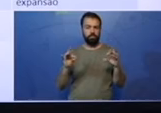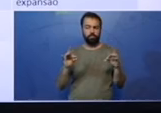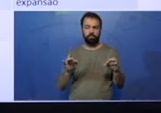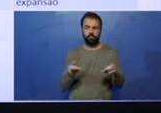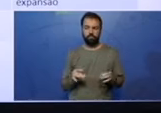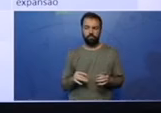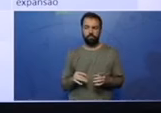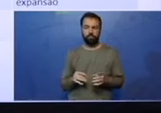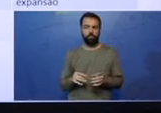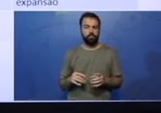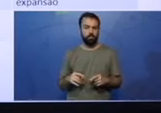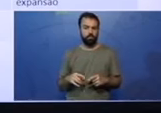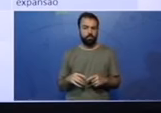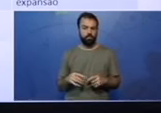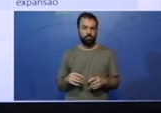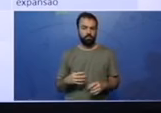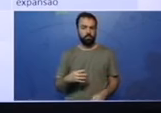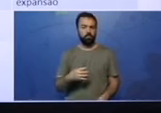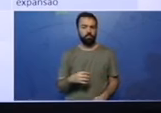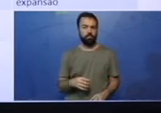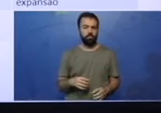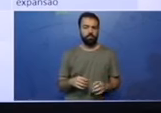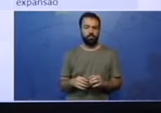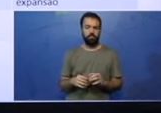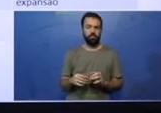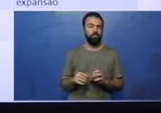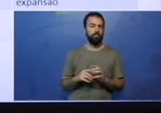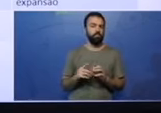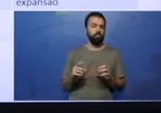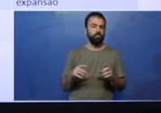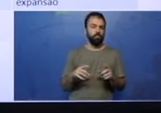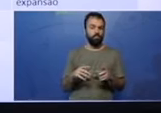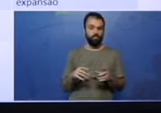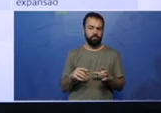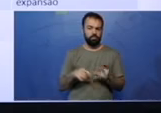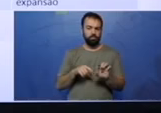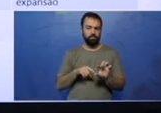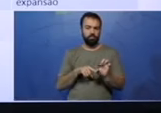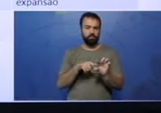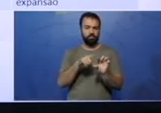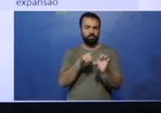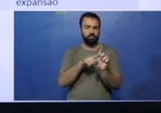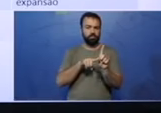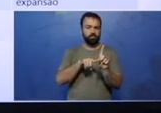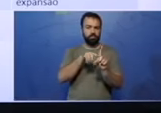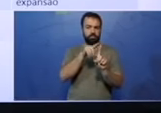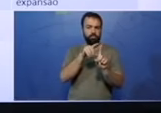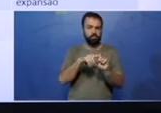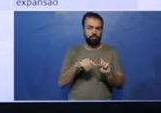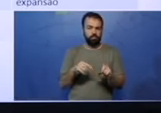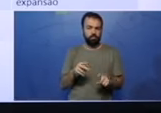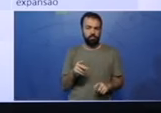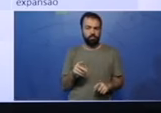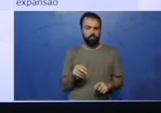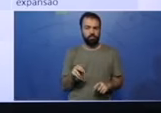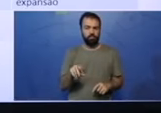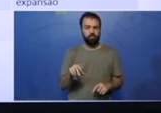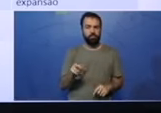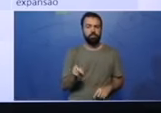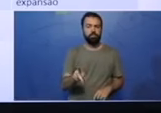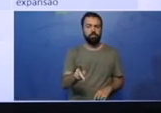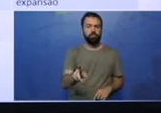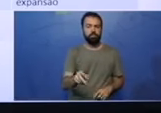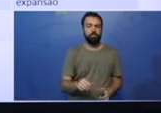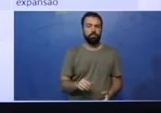ele possui a forma do recipiente que o contém, mas o seu volume permanece fixo. Ele não sofre compressão, mas